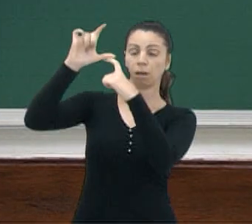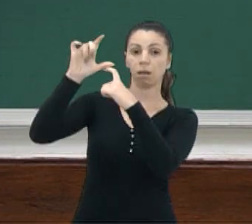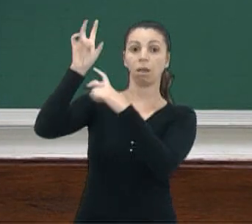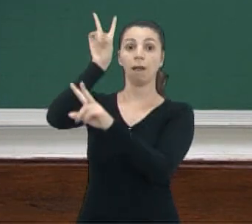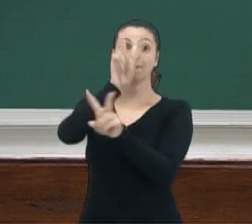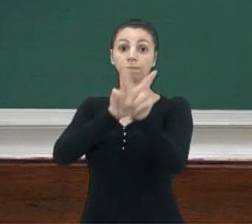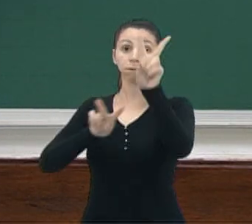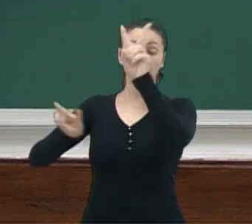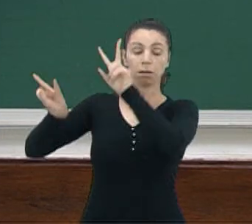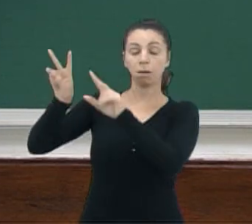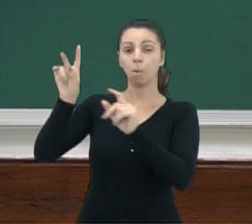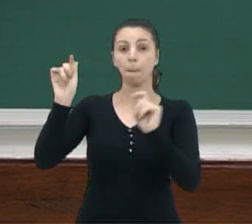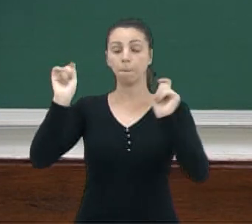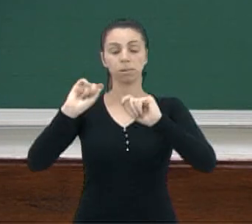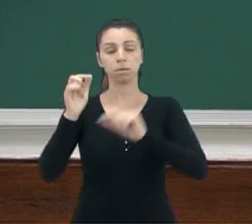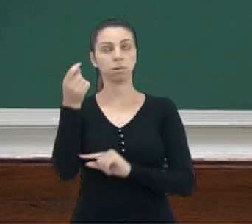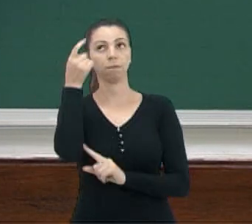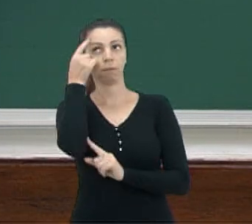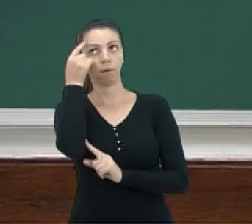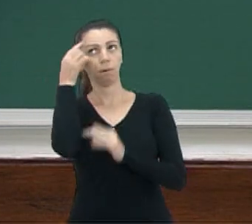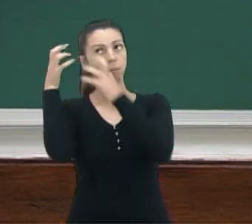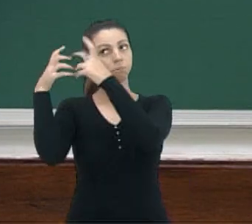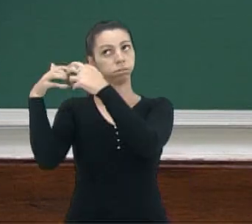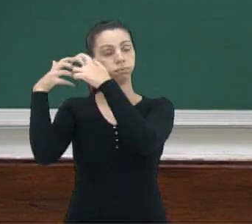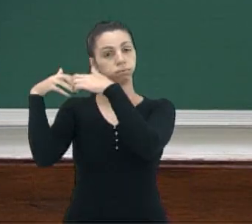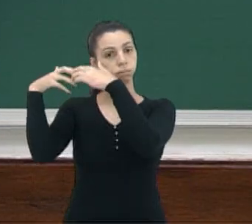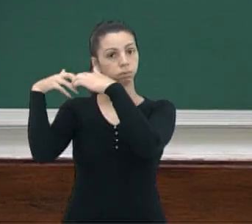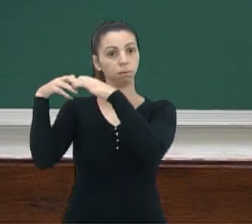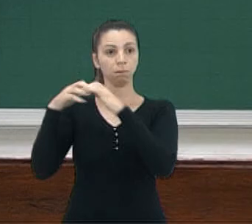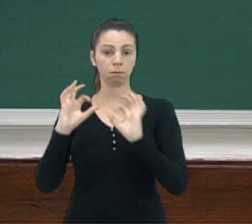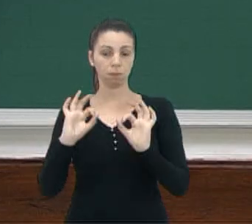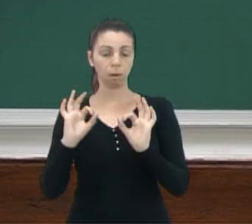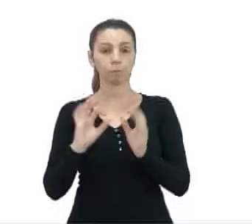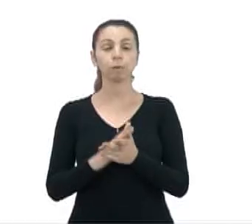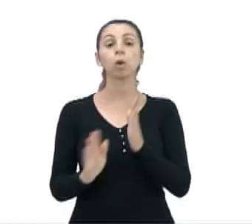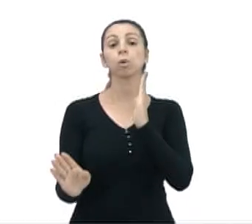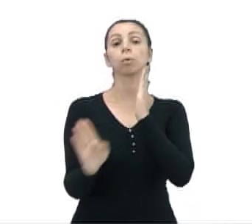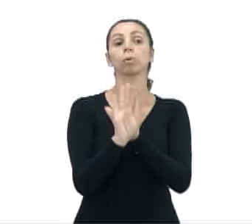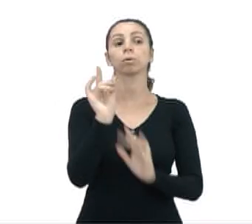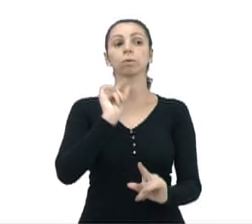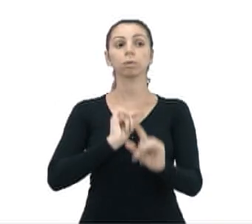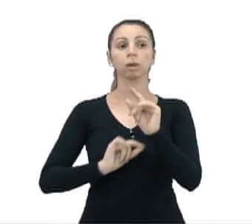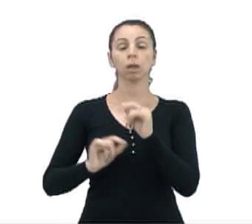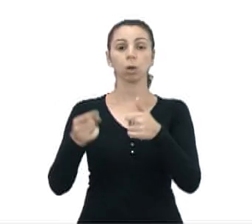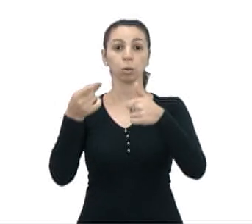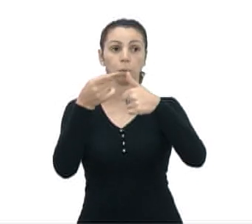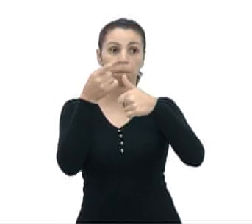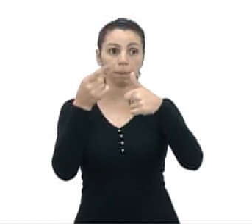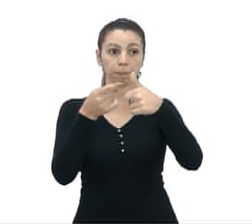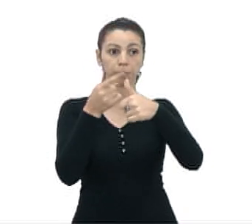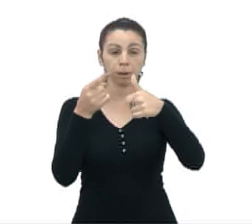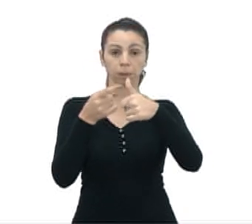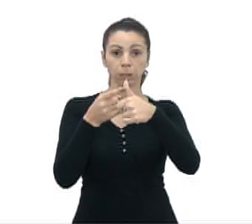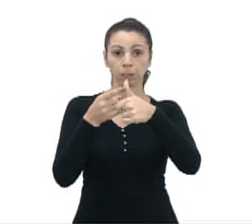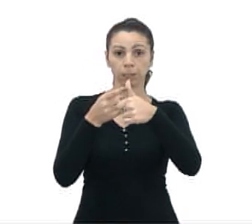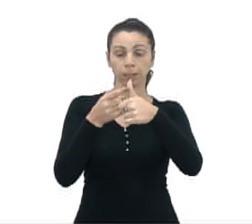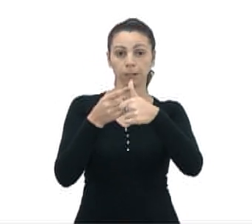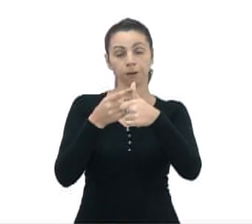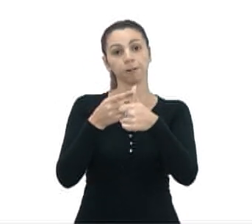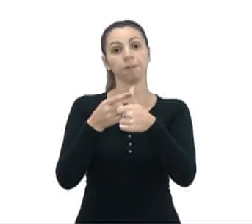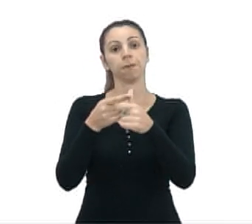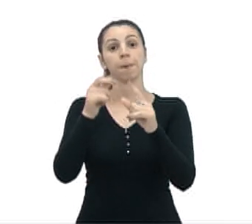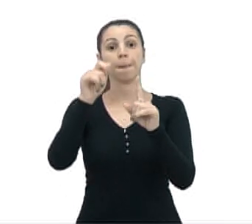visual, você não tem que pensar muito, né? Então, o que que a gente localiza? No primeiro seria o neste mês